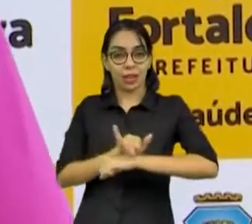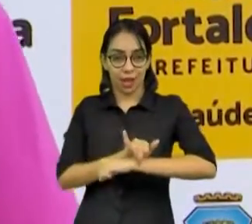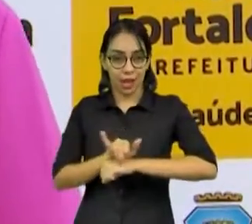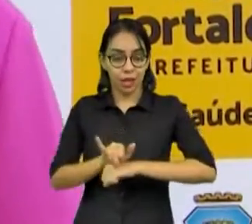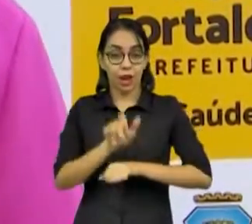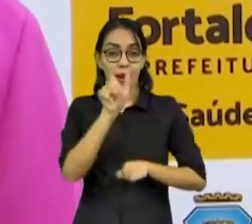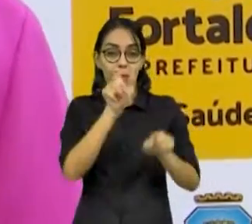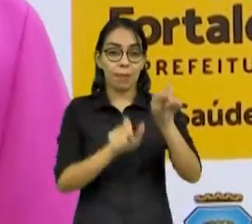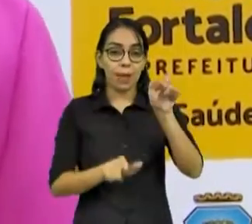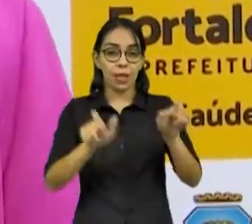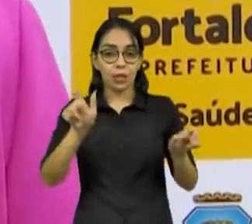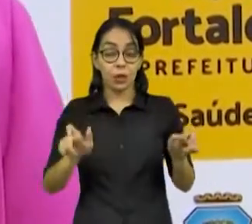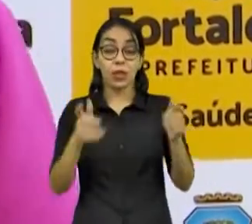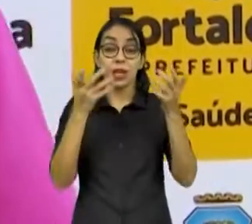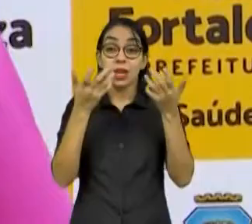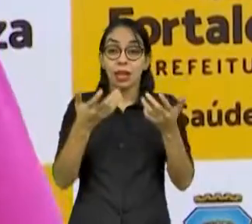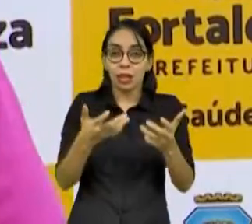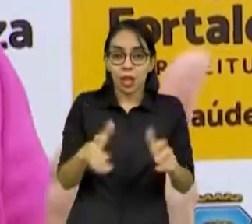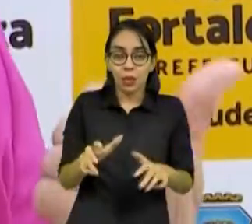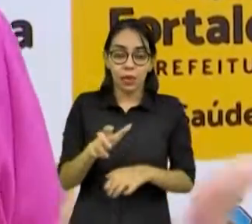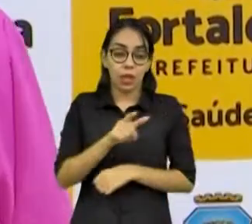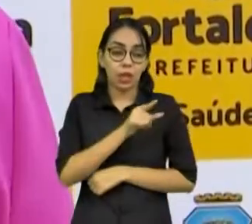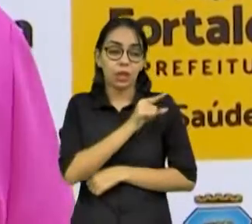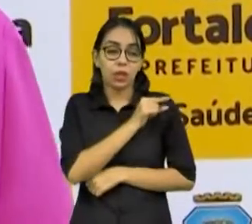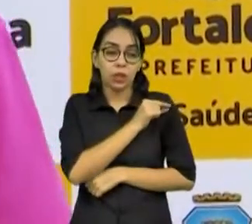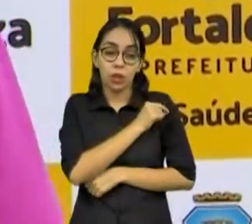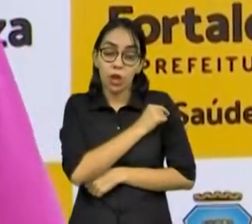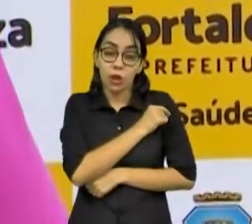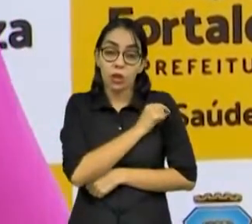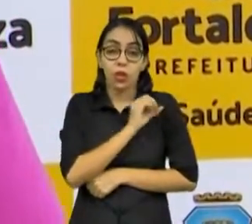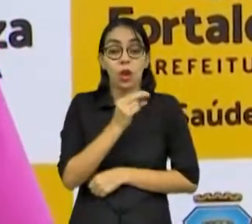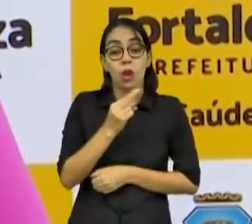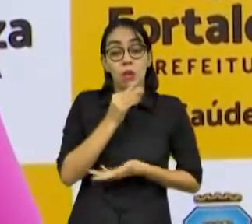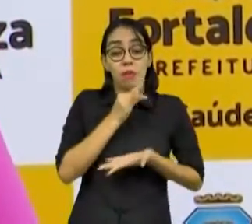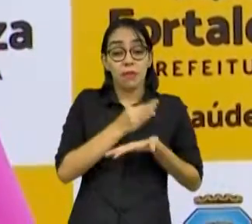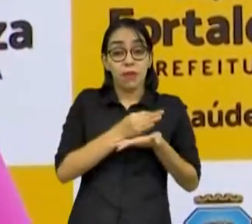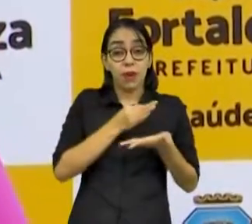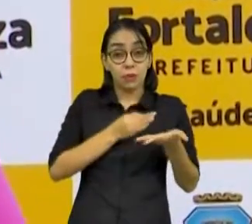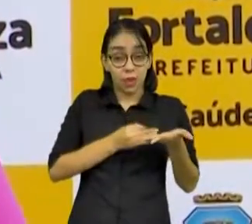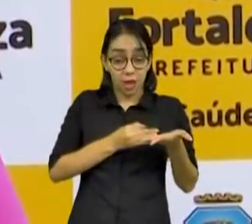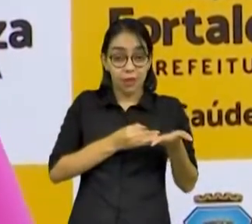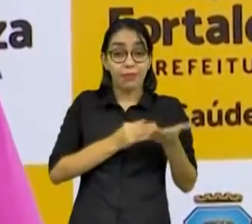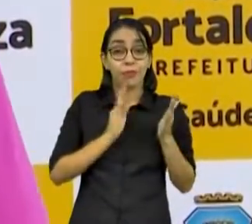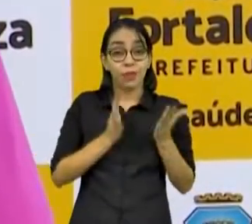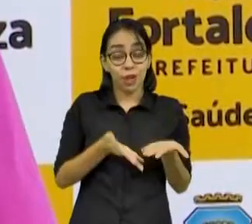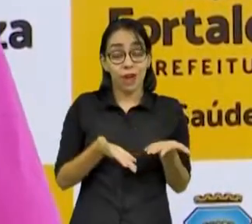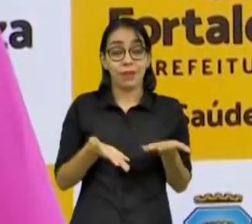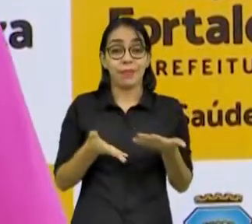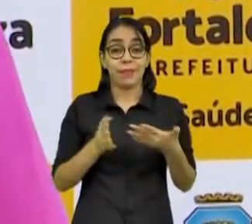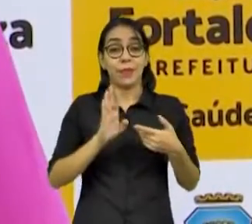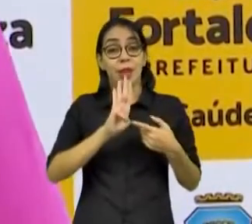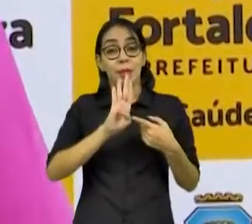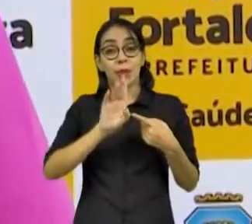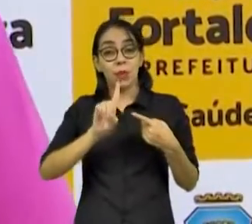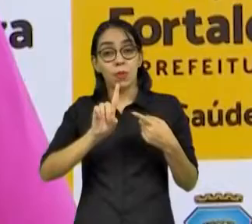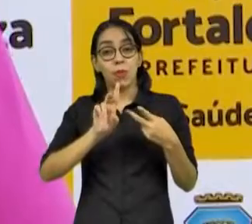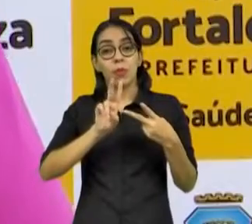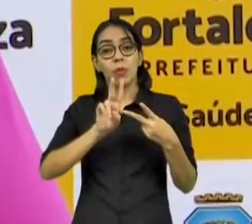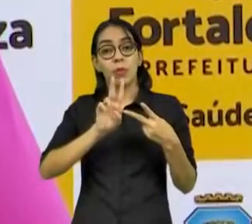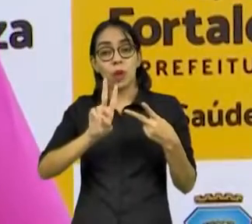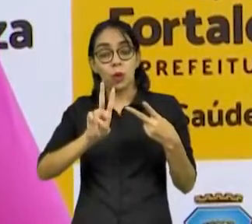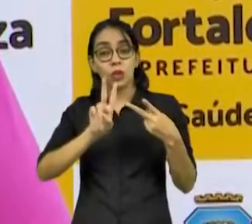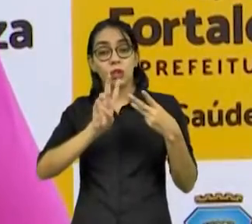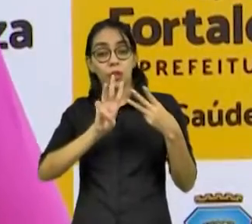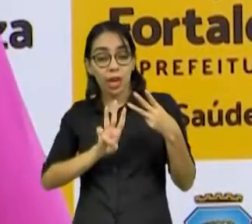pessoas que faltaram para tomar a D2 e faltaram para tomar a D3. E esse é um número preocupante e